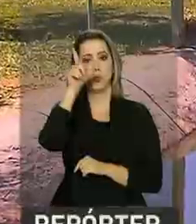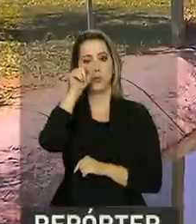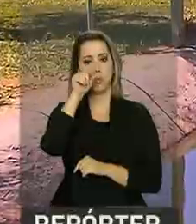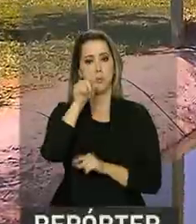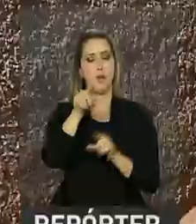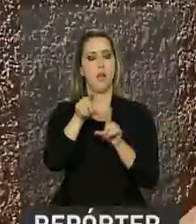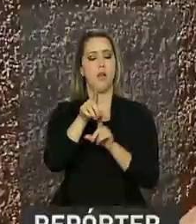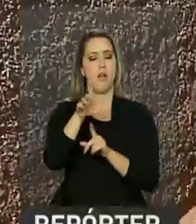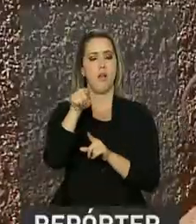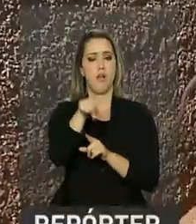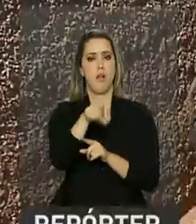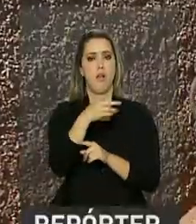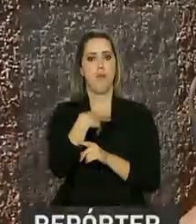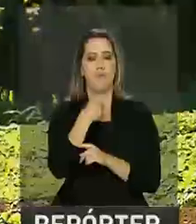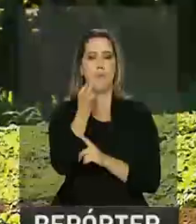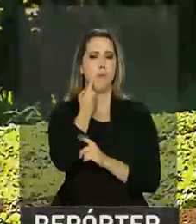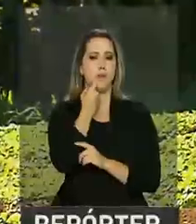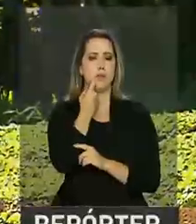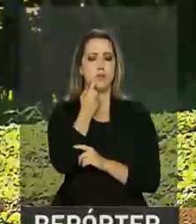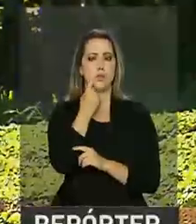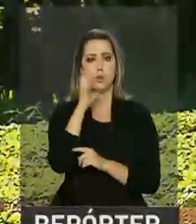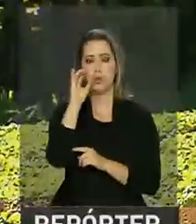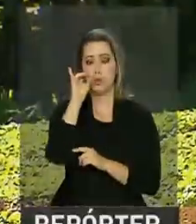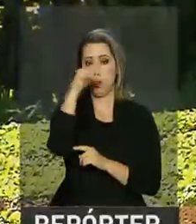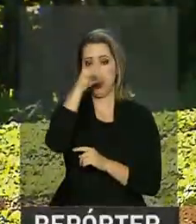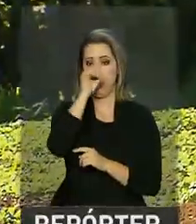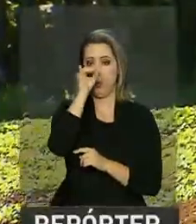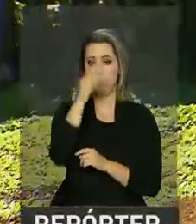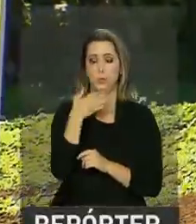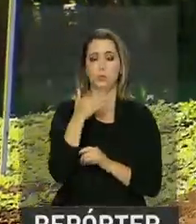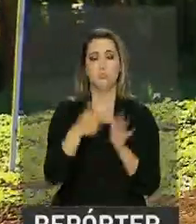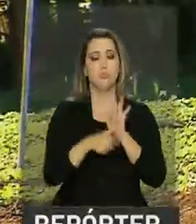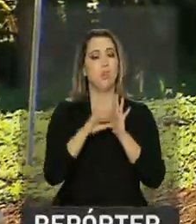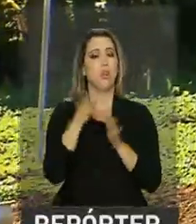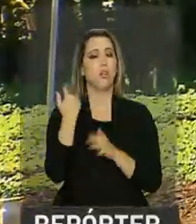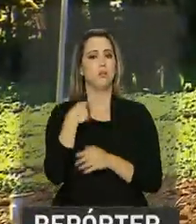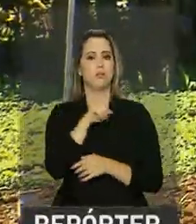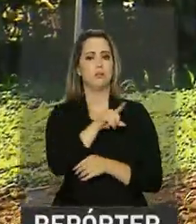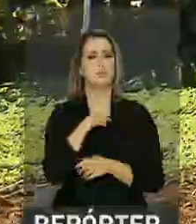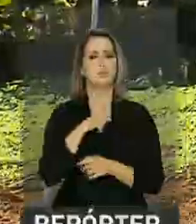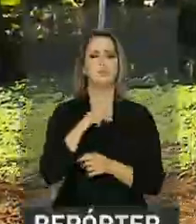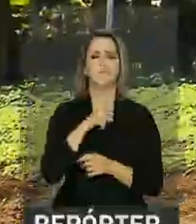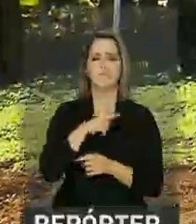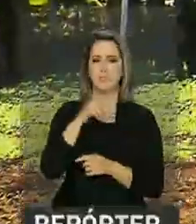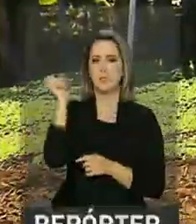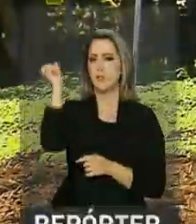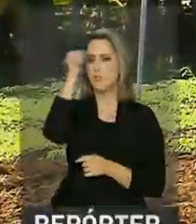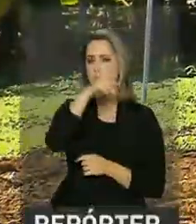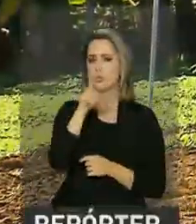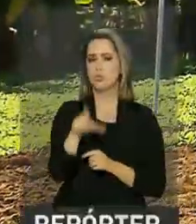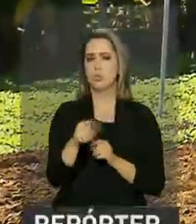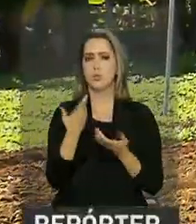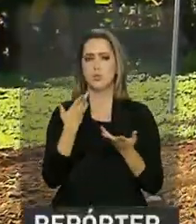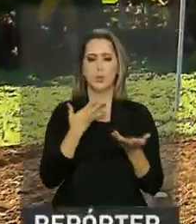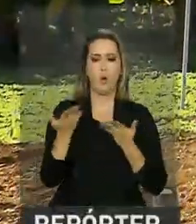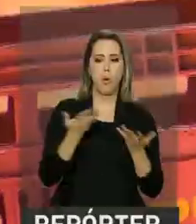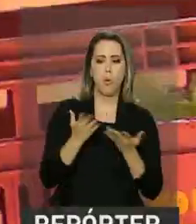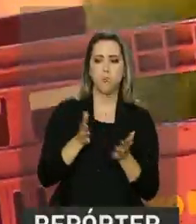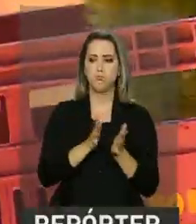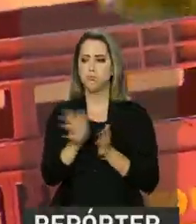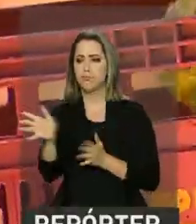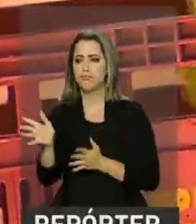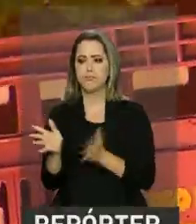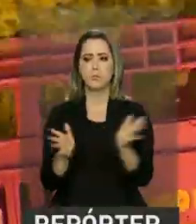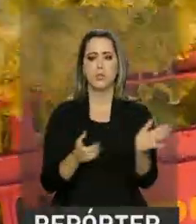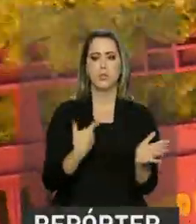peixes e portos teve um tempo que o agricultor passou muitas dificuldades para escoar a produção